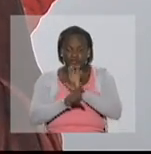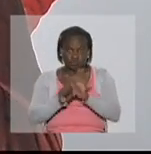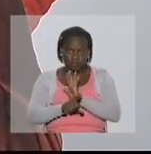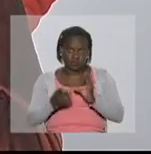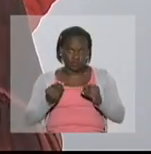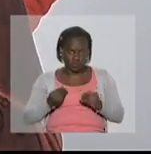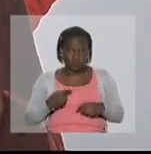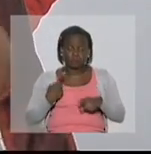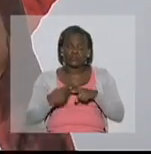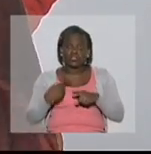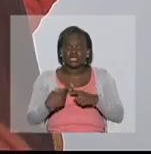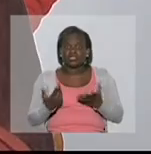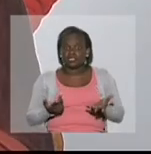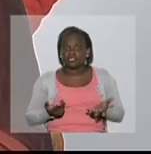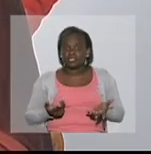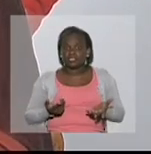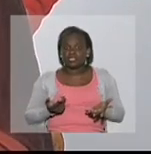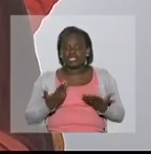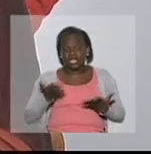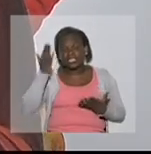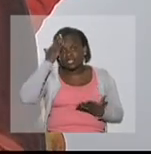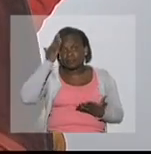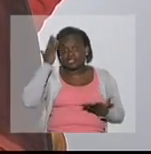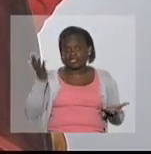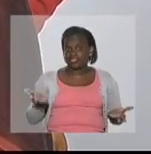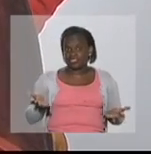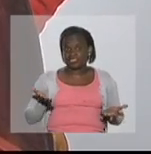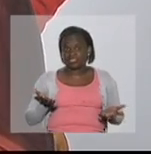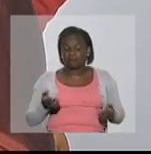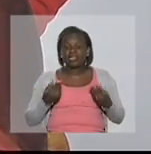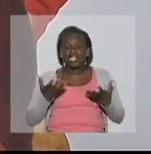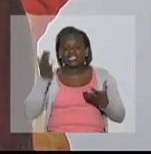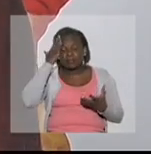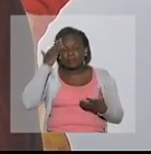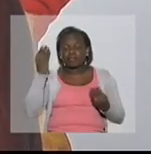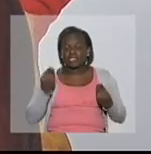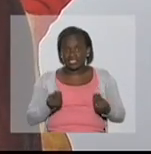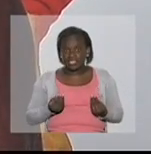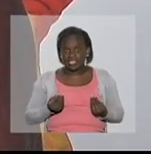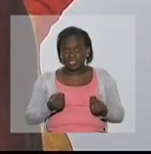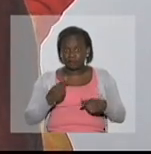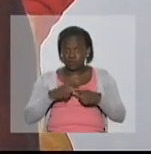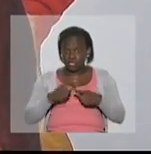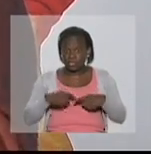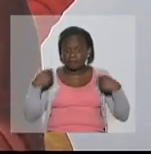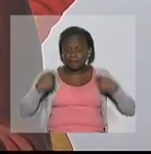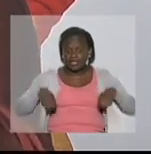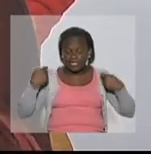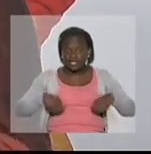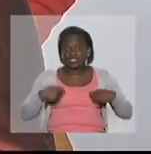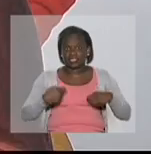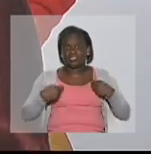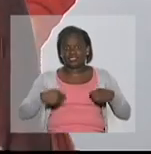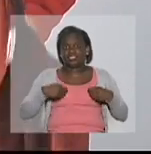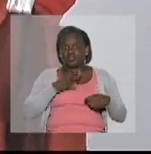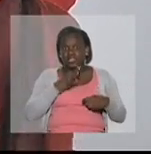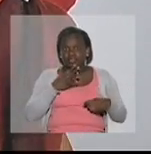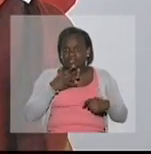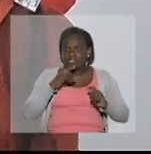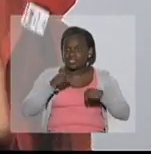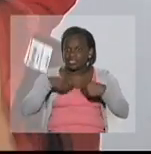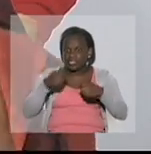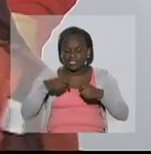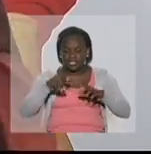ser que pergunta. E por que pergunta? Porque quer saber. E por que ele quer saber? Porque ele tem necessidade